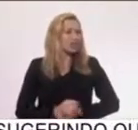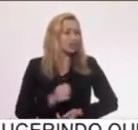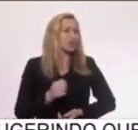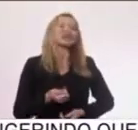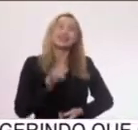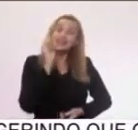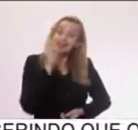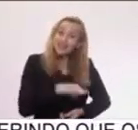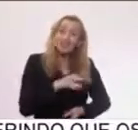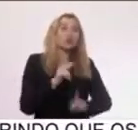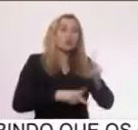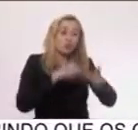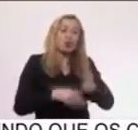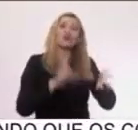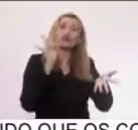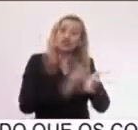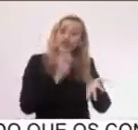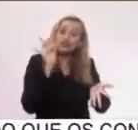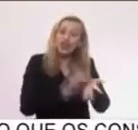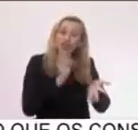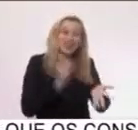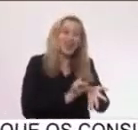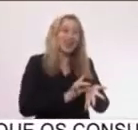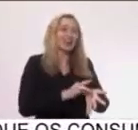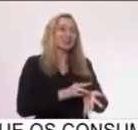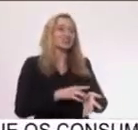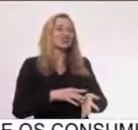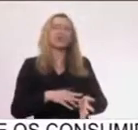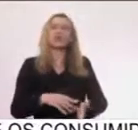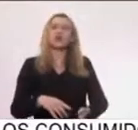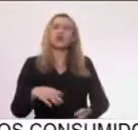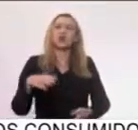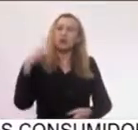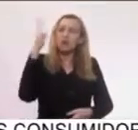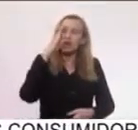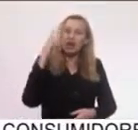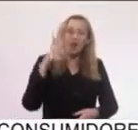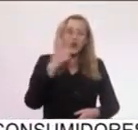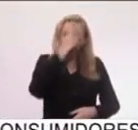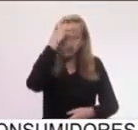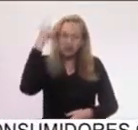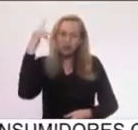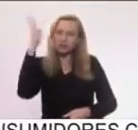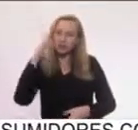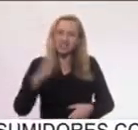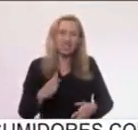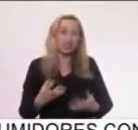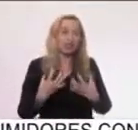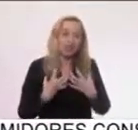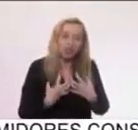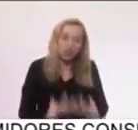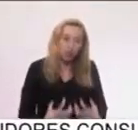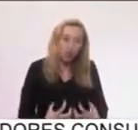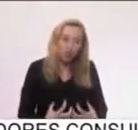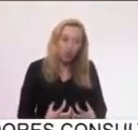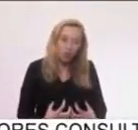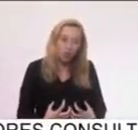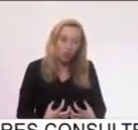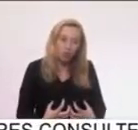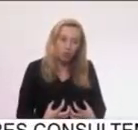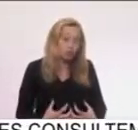a população de verdade, aquele brasileiro que cansou de ser enganado pelo maior larápio dessa